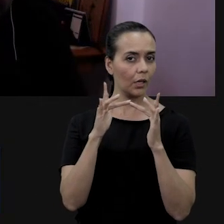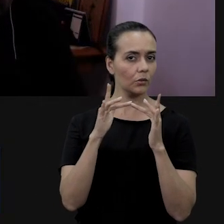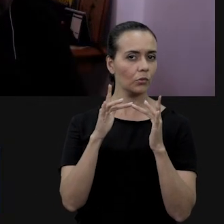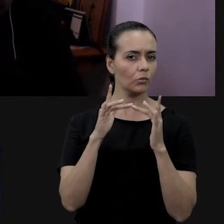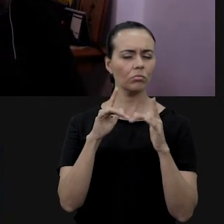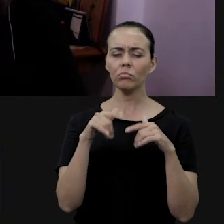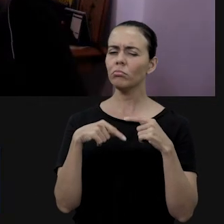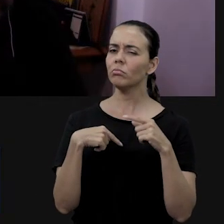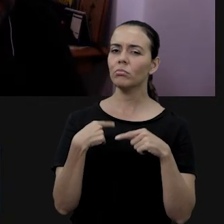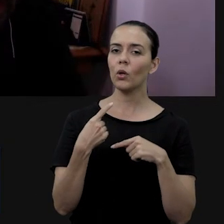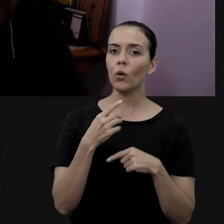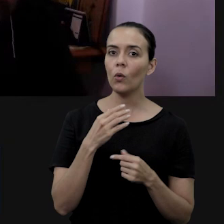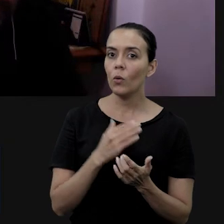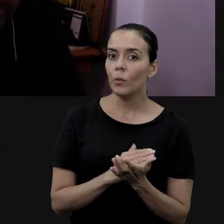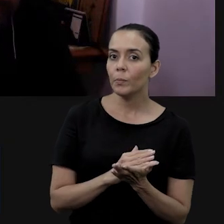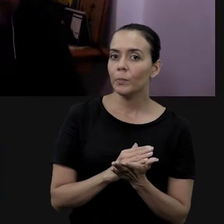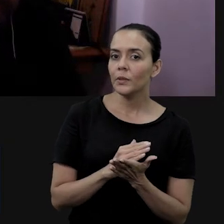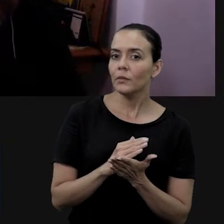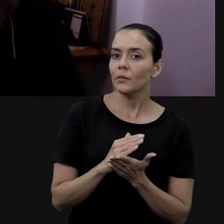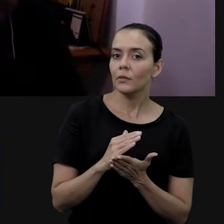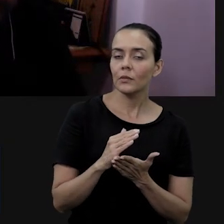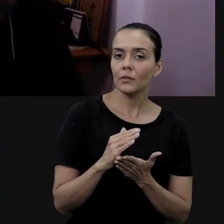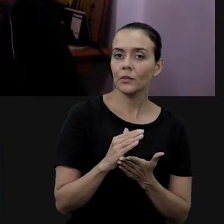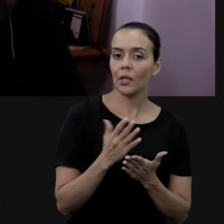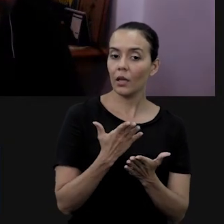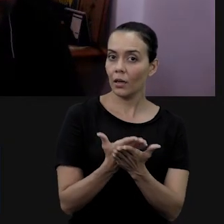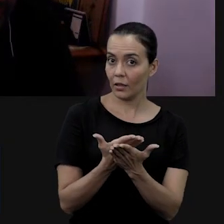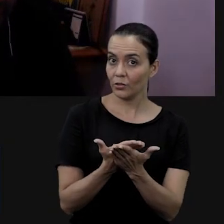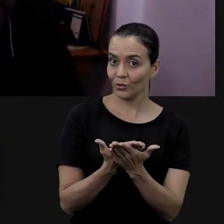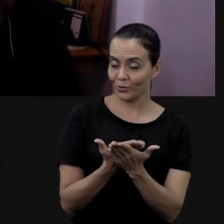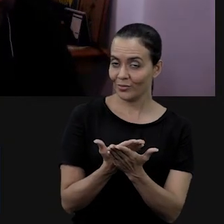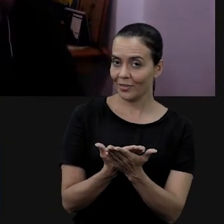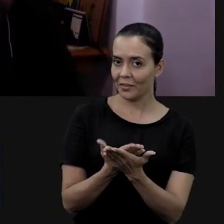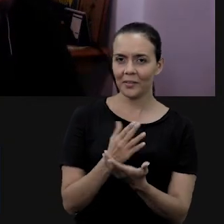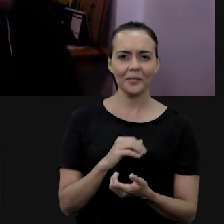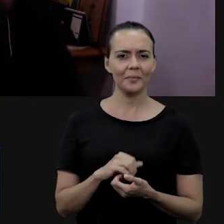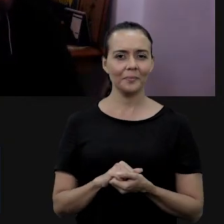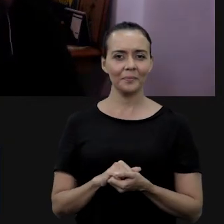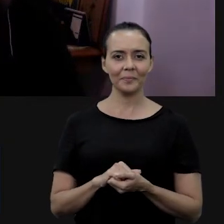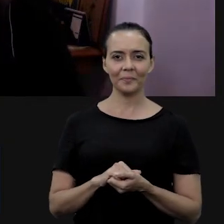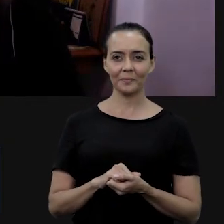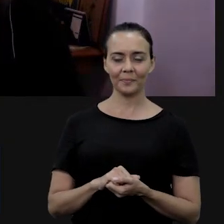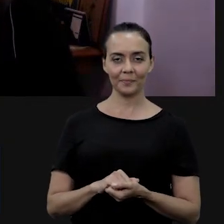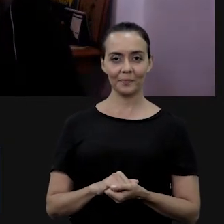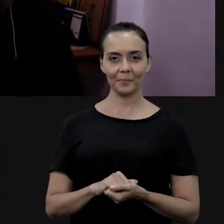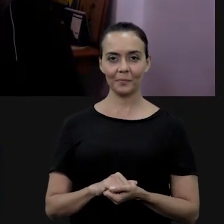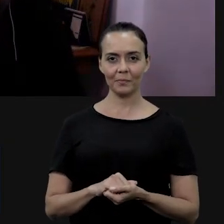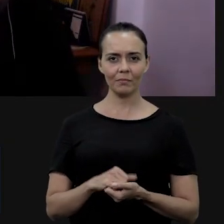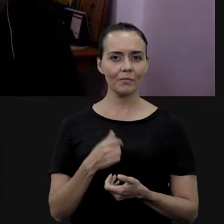com eles e, enfim, acabei começando a estudar ali, né?